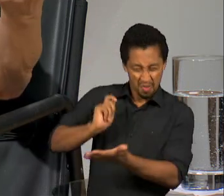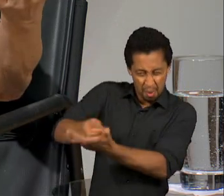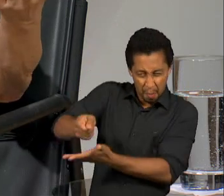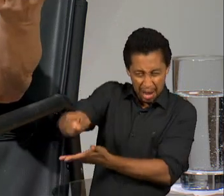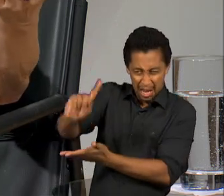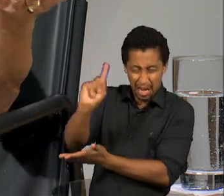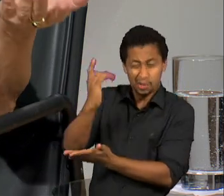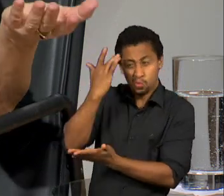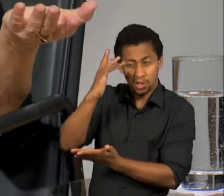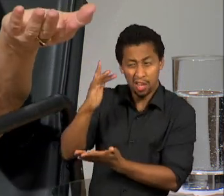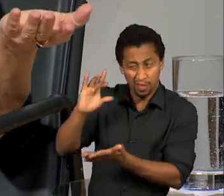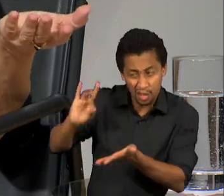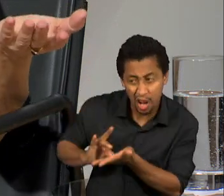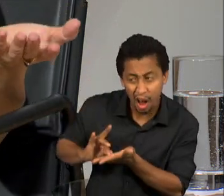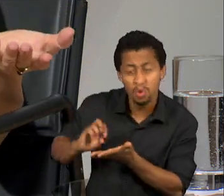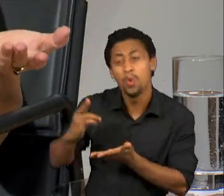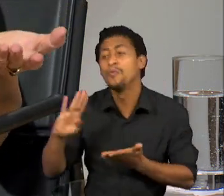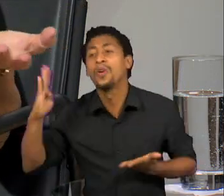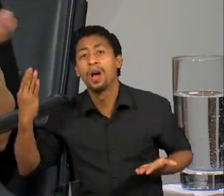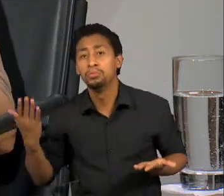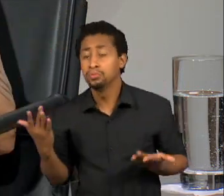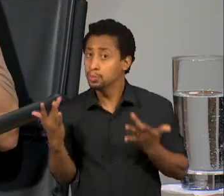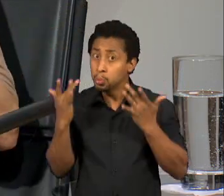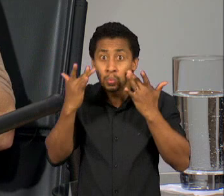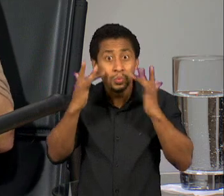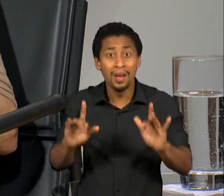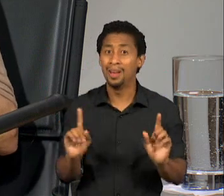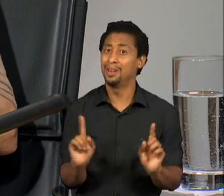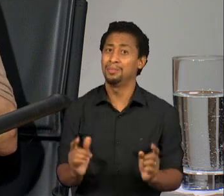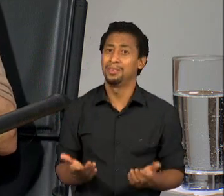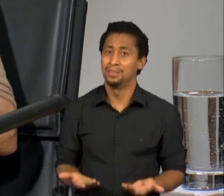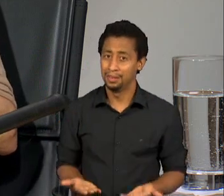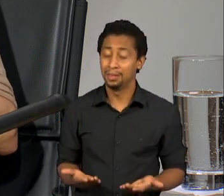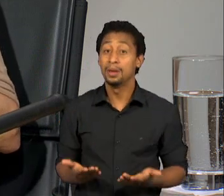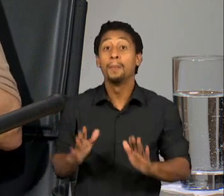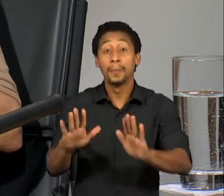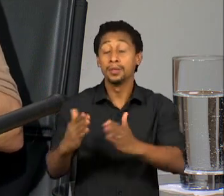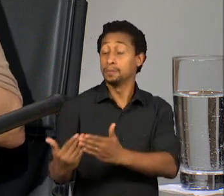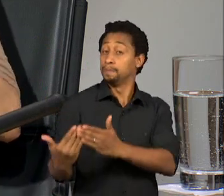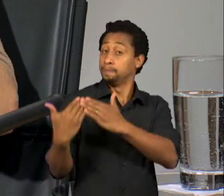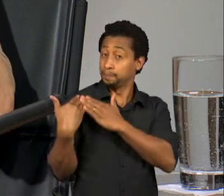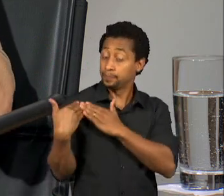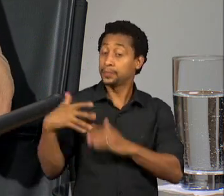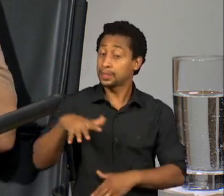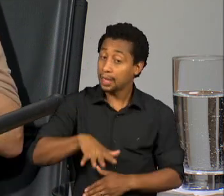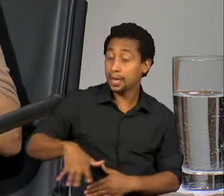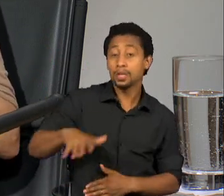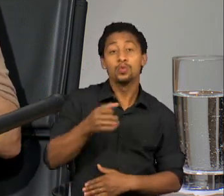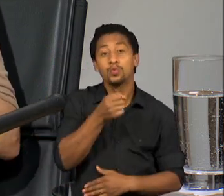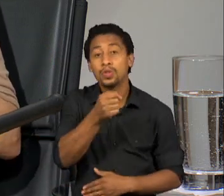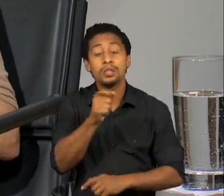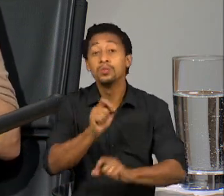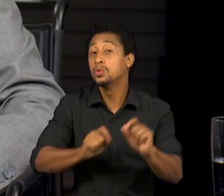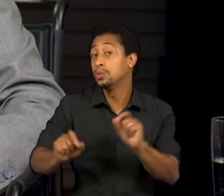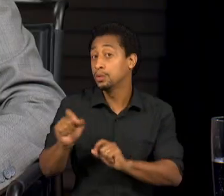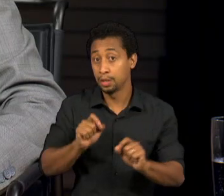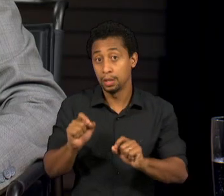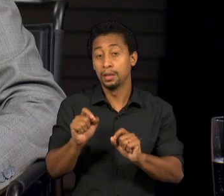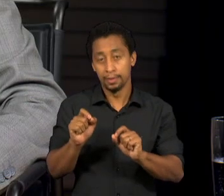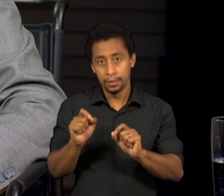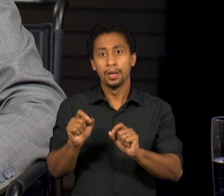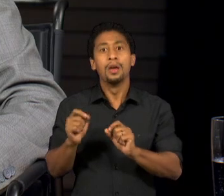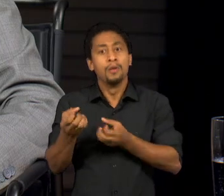Aquilo vale quanto? Não se sabe mais. E o papel do jornalismo hoje é absolutamente